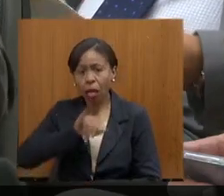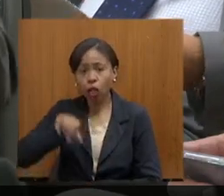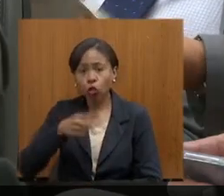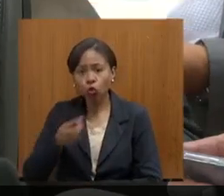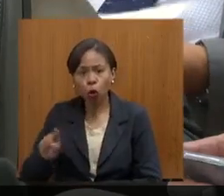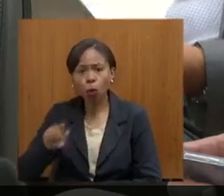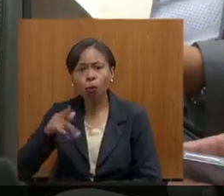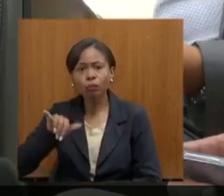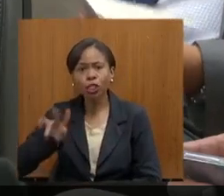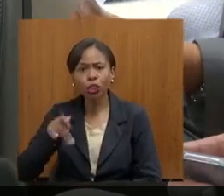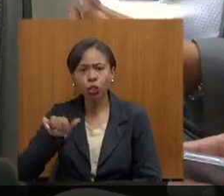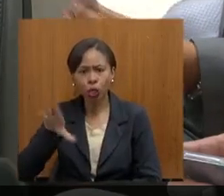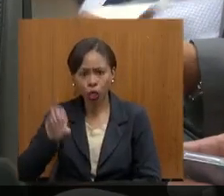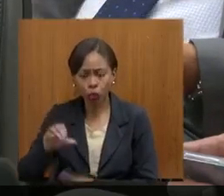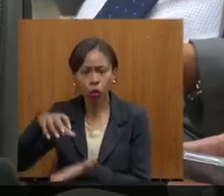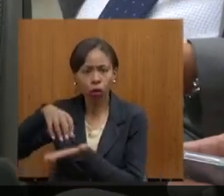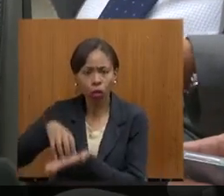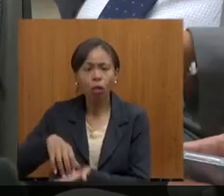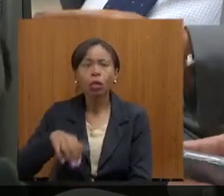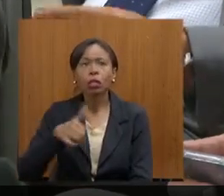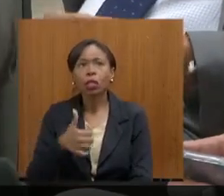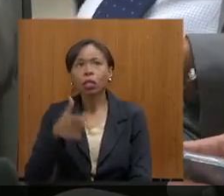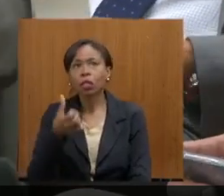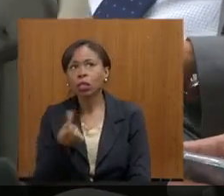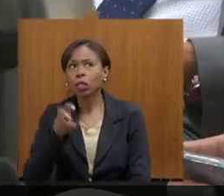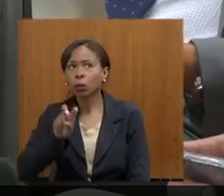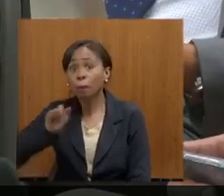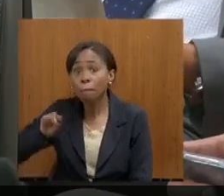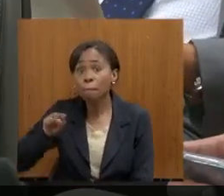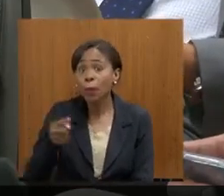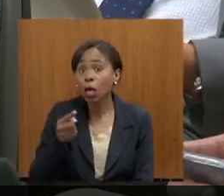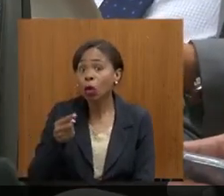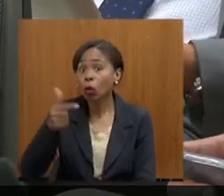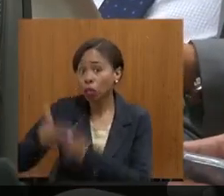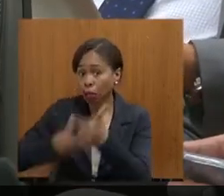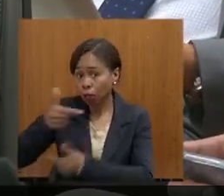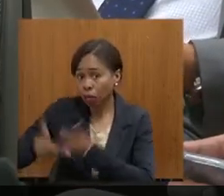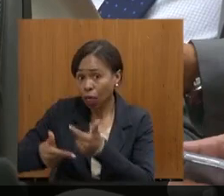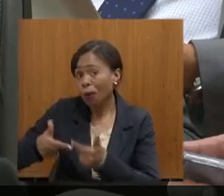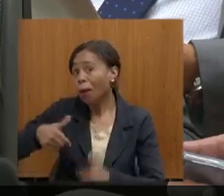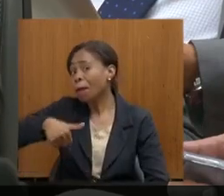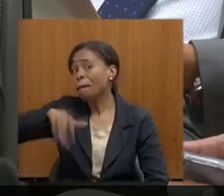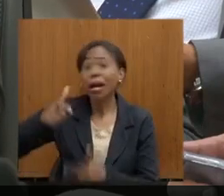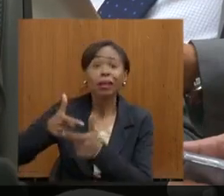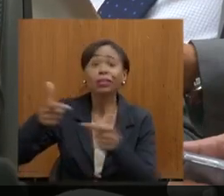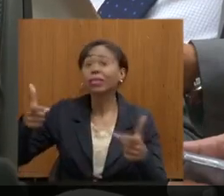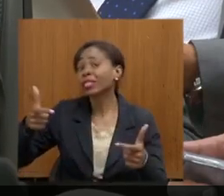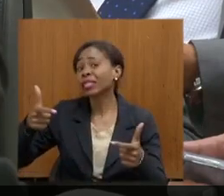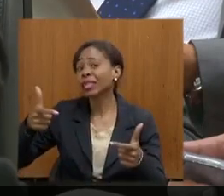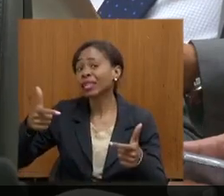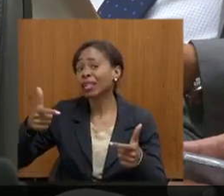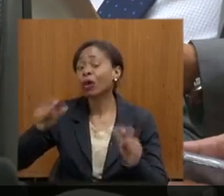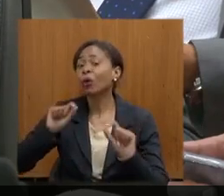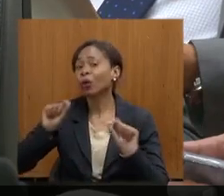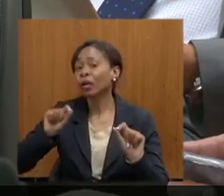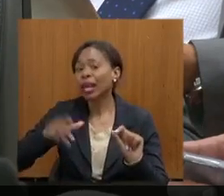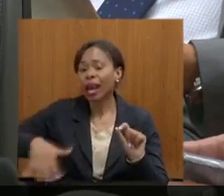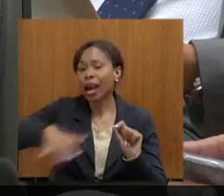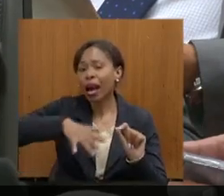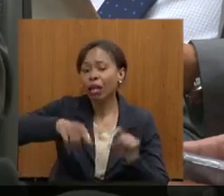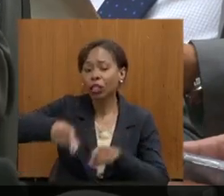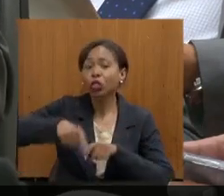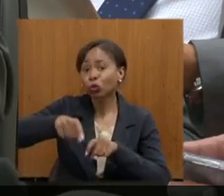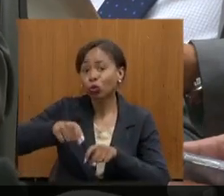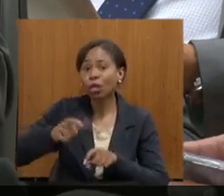João Pinheiro o cálculo de 165 mil empregos de fato onde tem mais efeito é na parte da Cultura né efeito